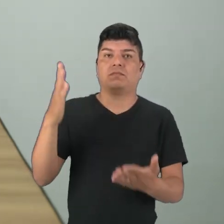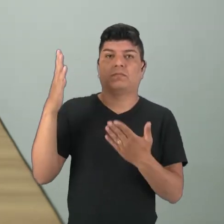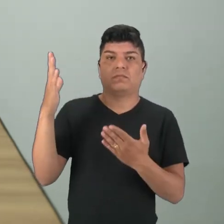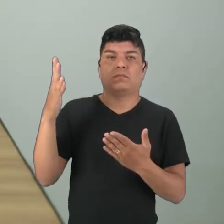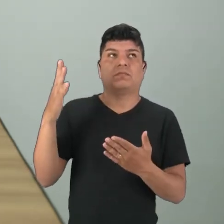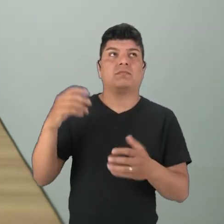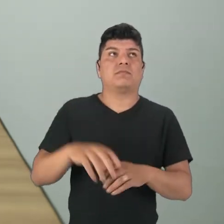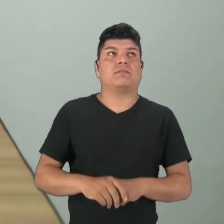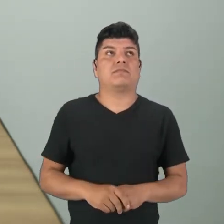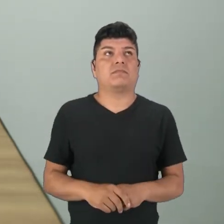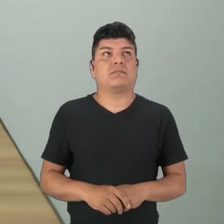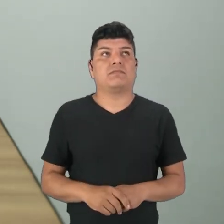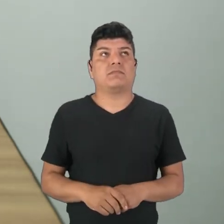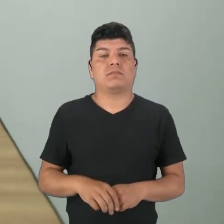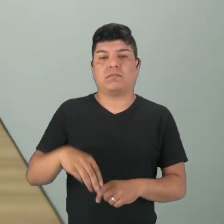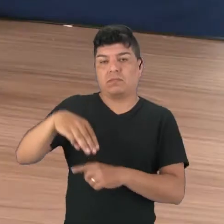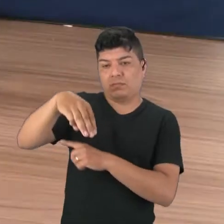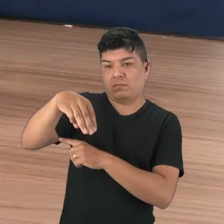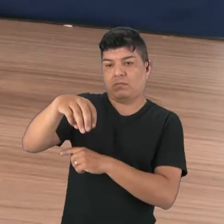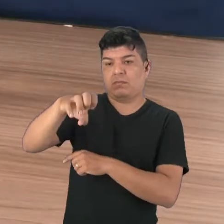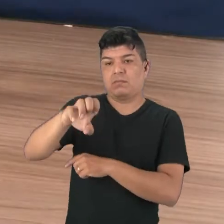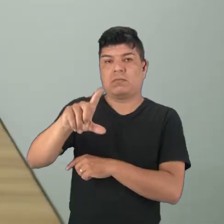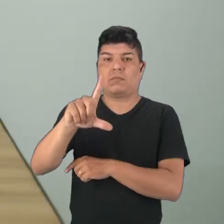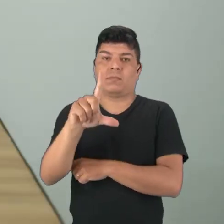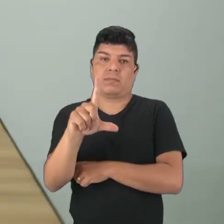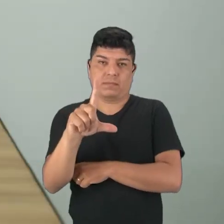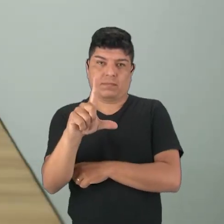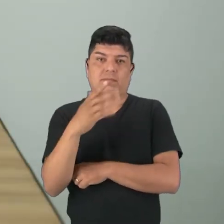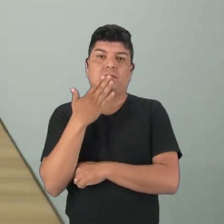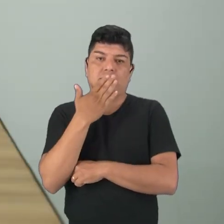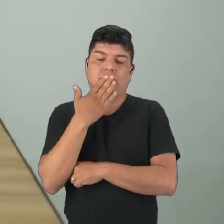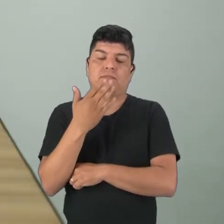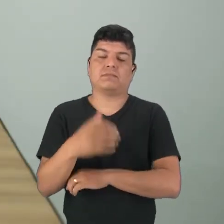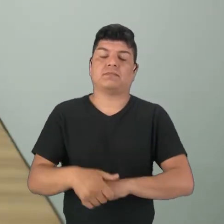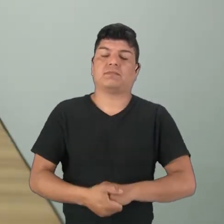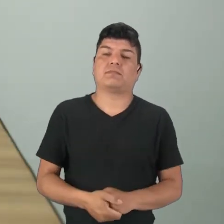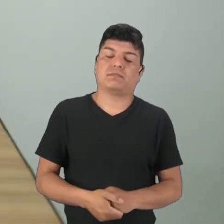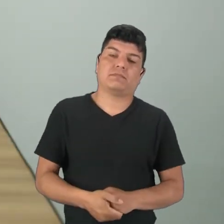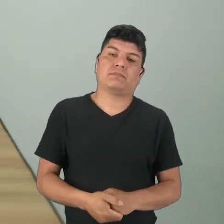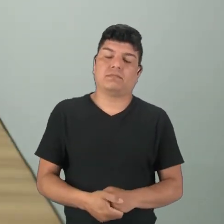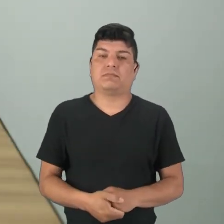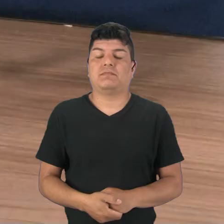o óleo, o mel, né? O mel.